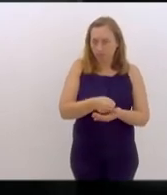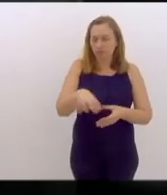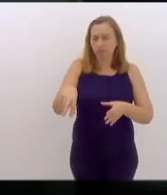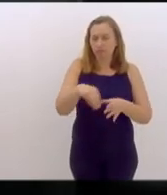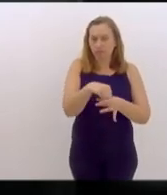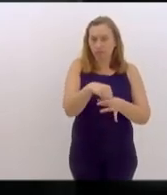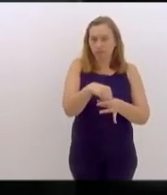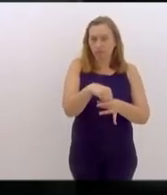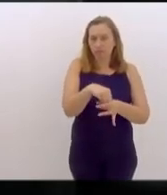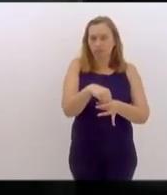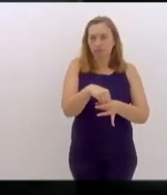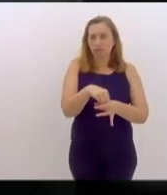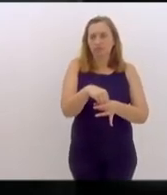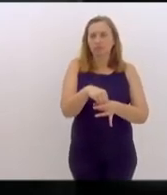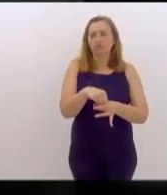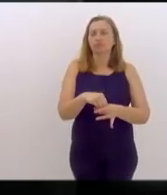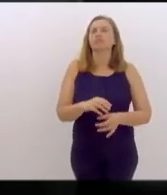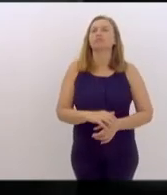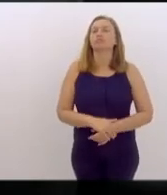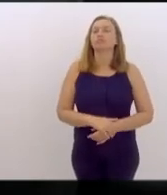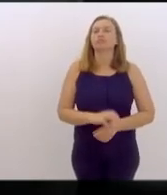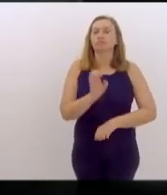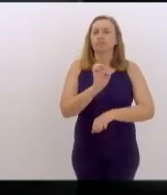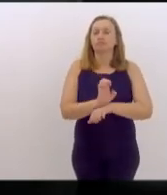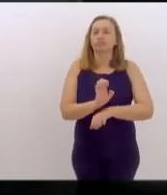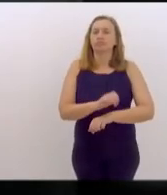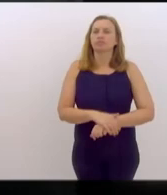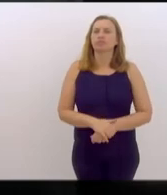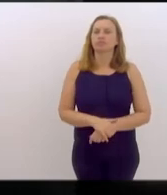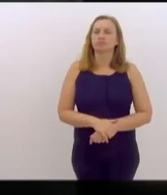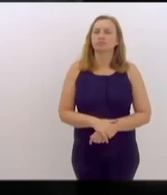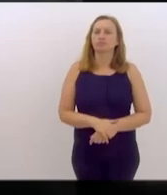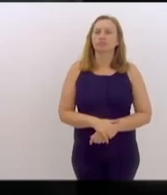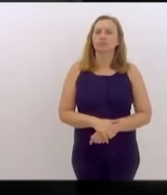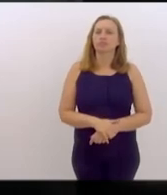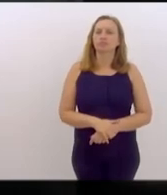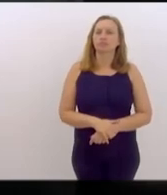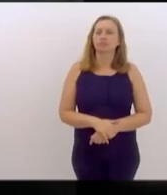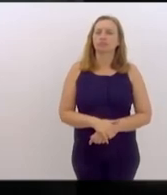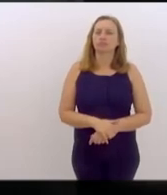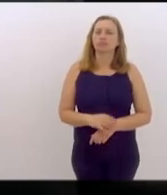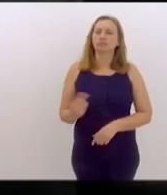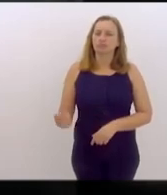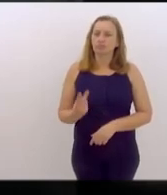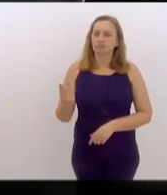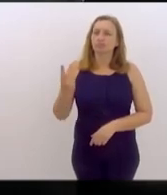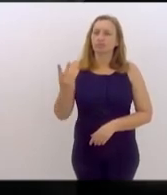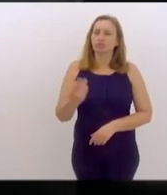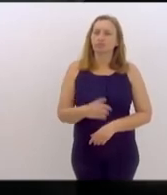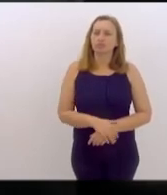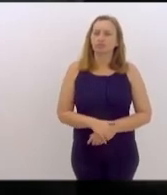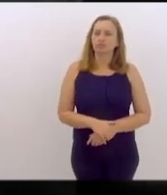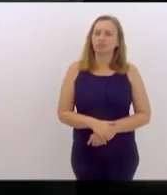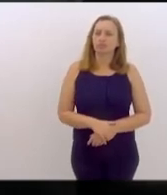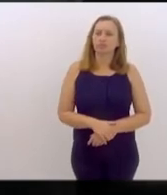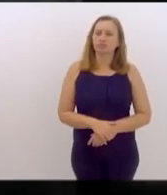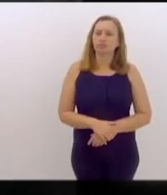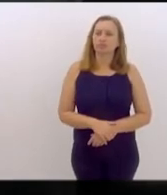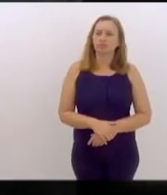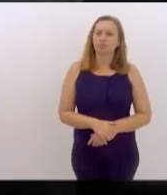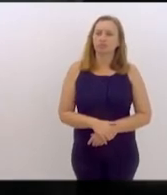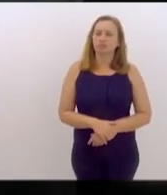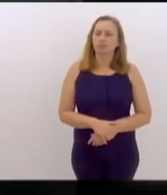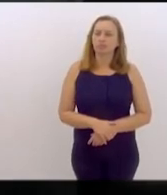locado nas contrapartidas do estado para honrar o que